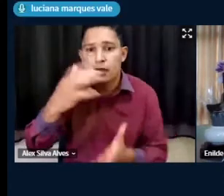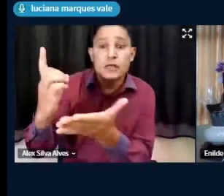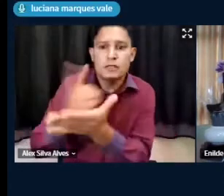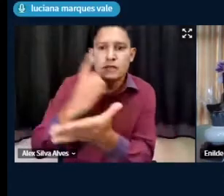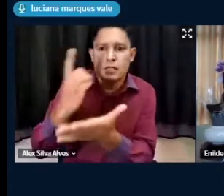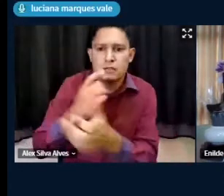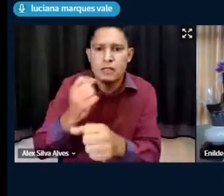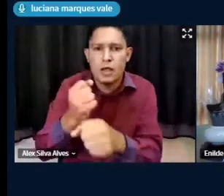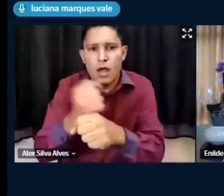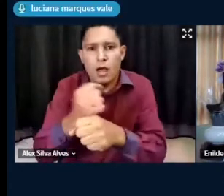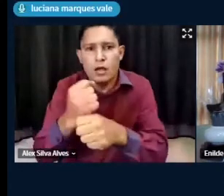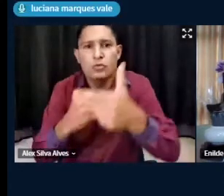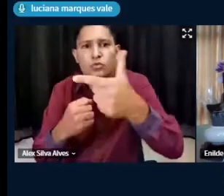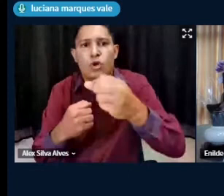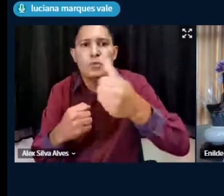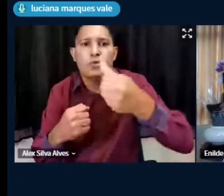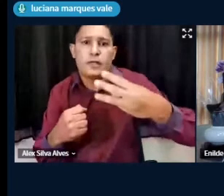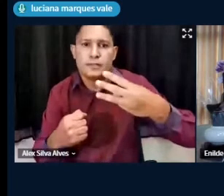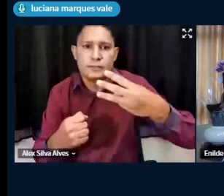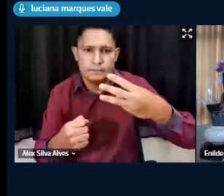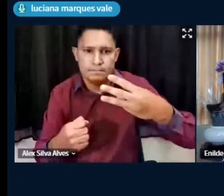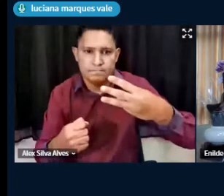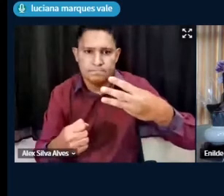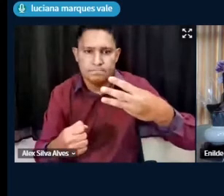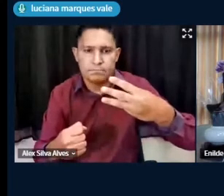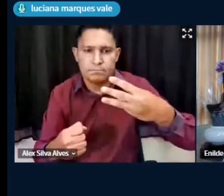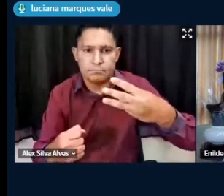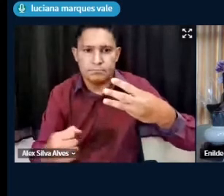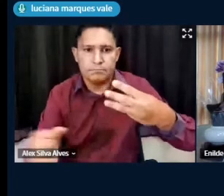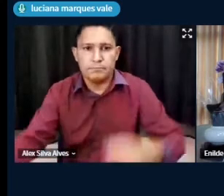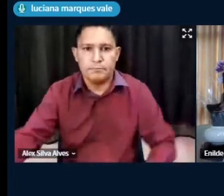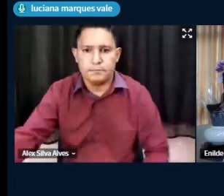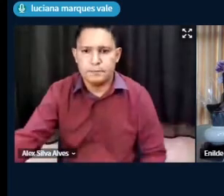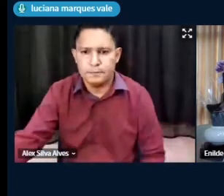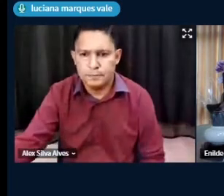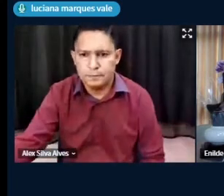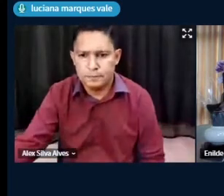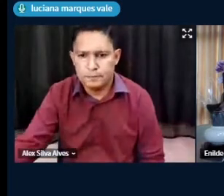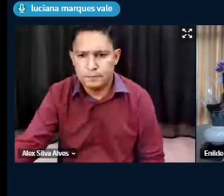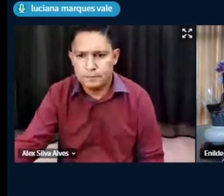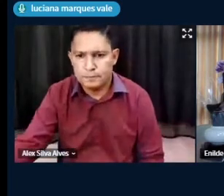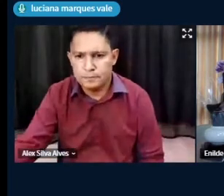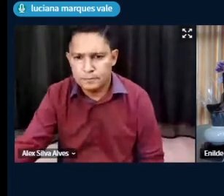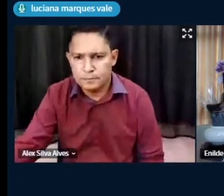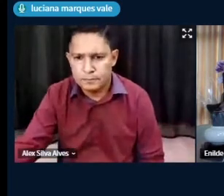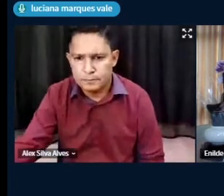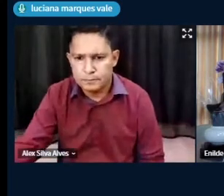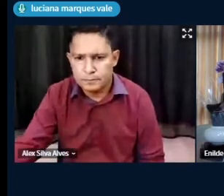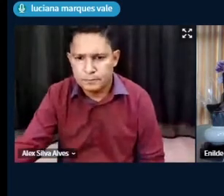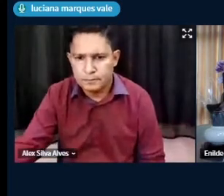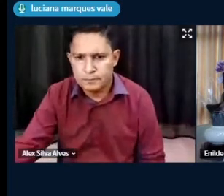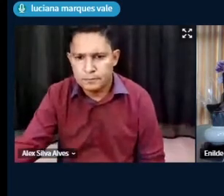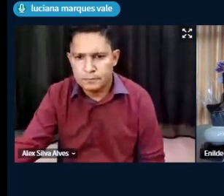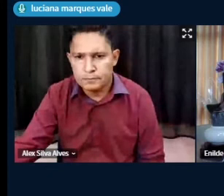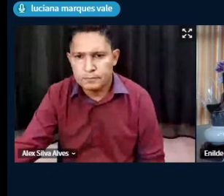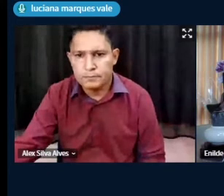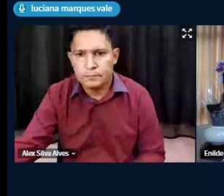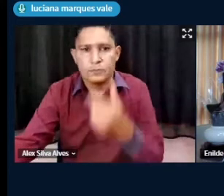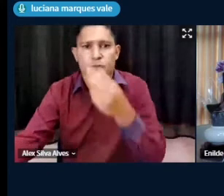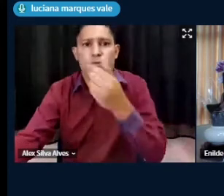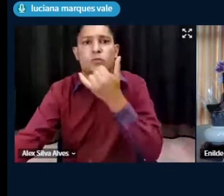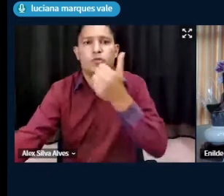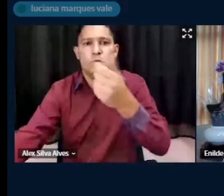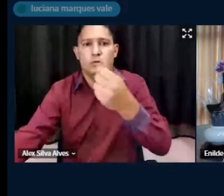criado por professor Enilde Faust e consta na primeira, em 2012, na defesa de Messias Ramos